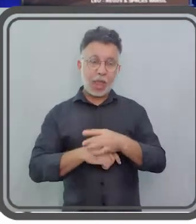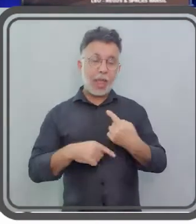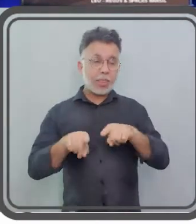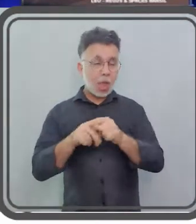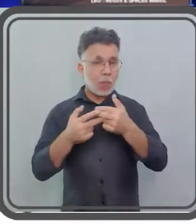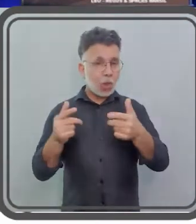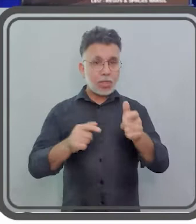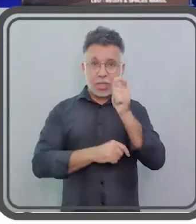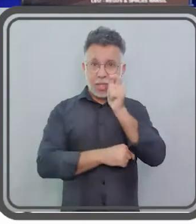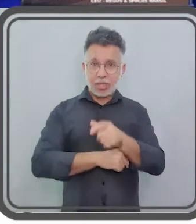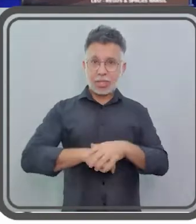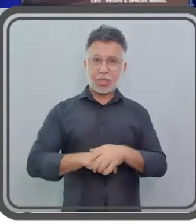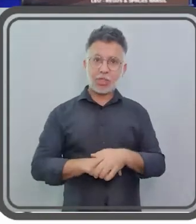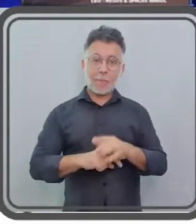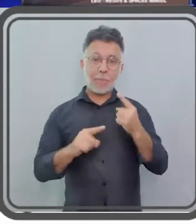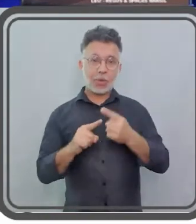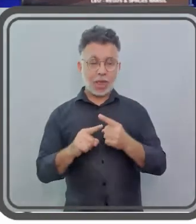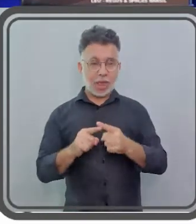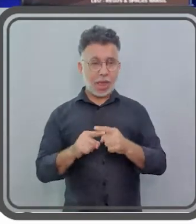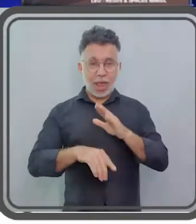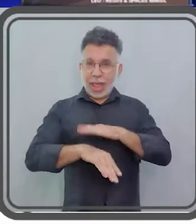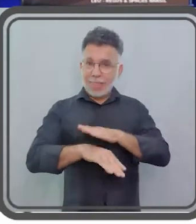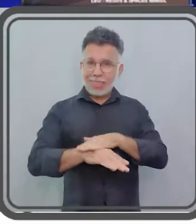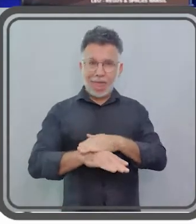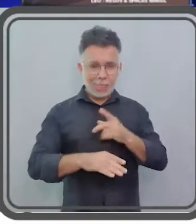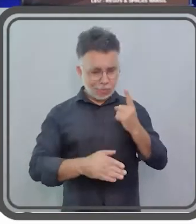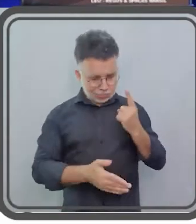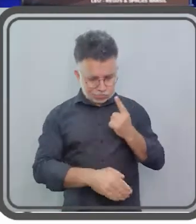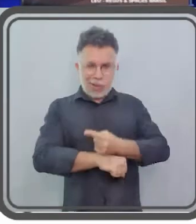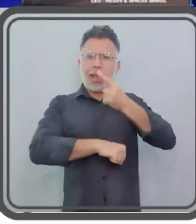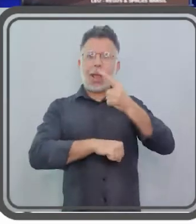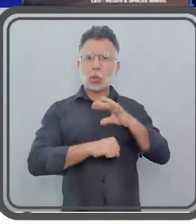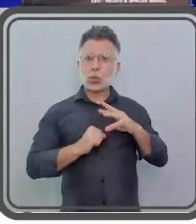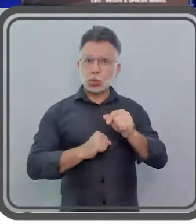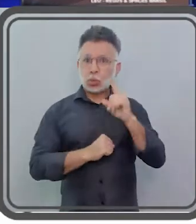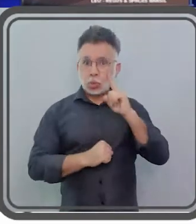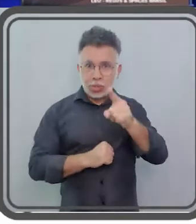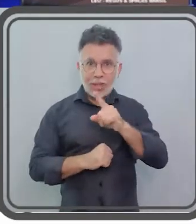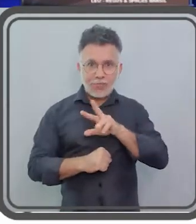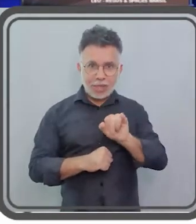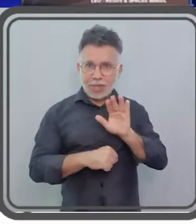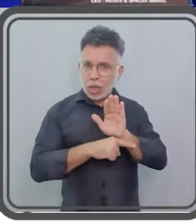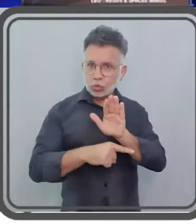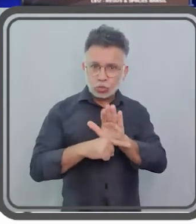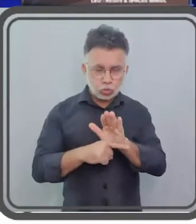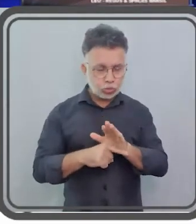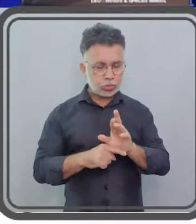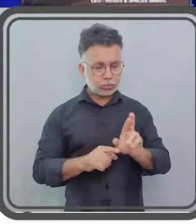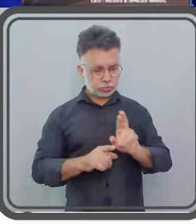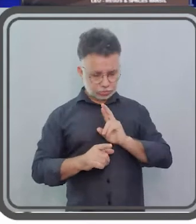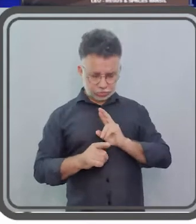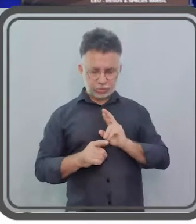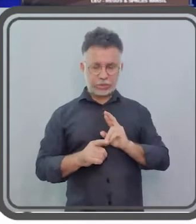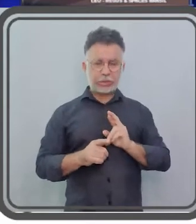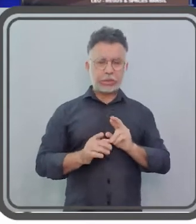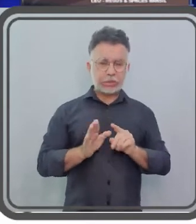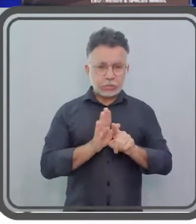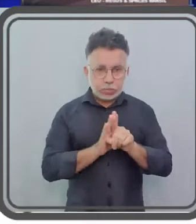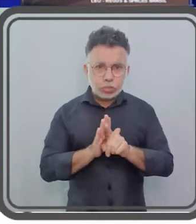bem interessante, porque em tempo real, todos os dias você vai ter ajuda, diagnósticos, soluções, conteúdo